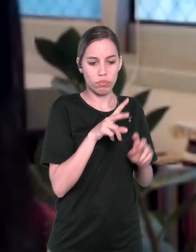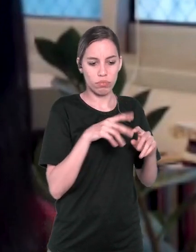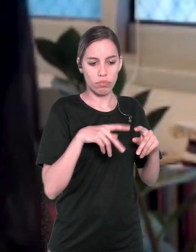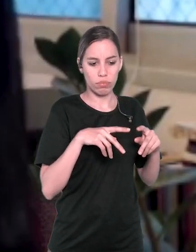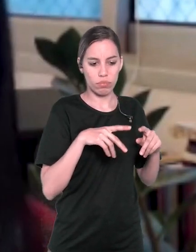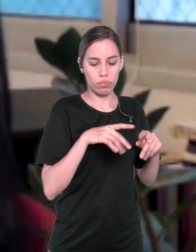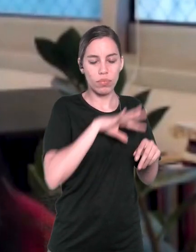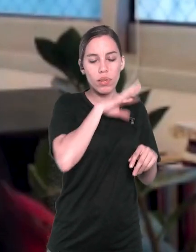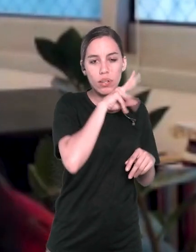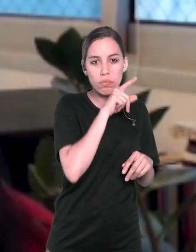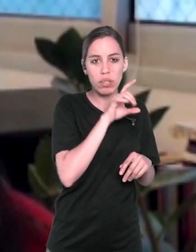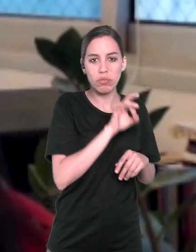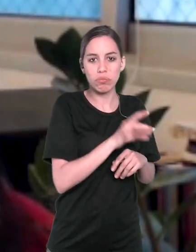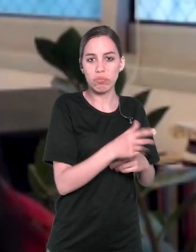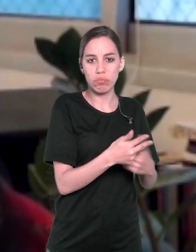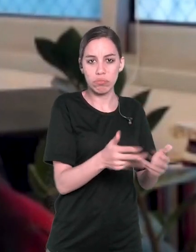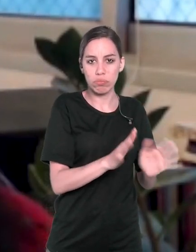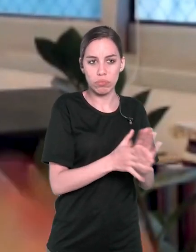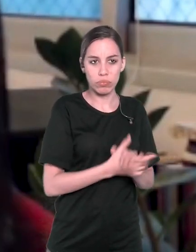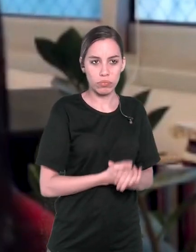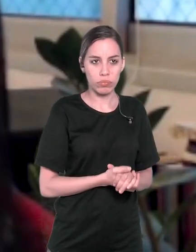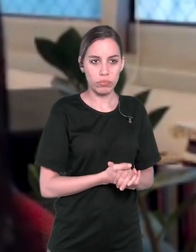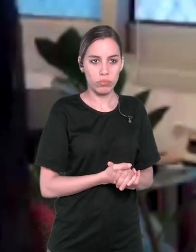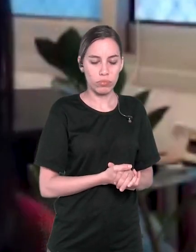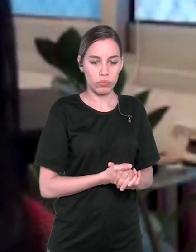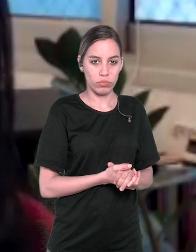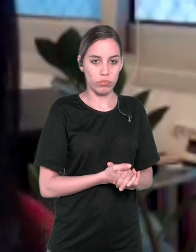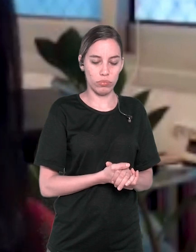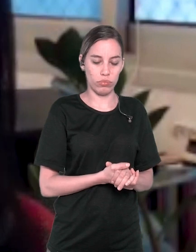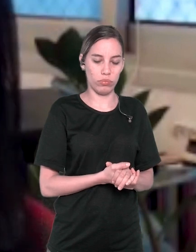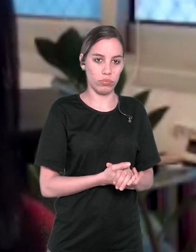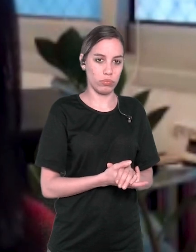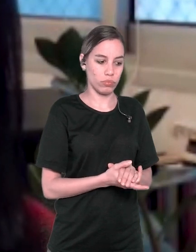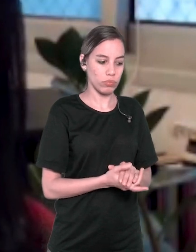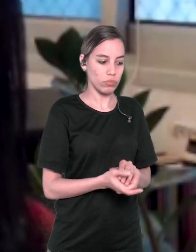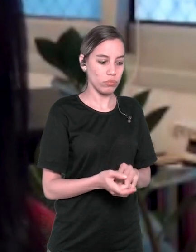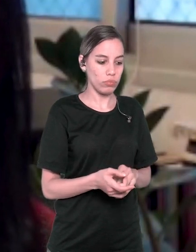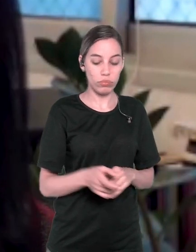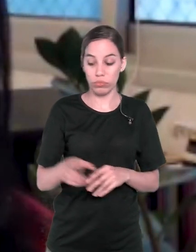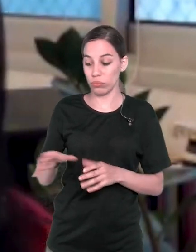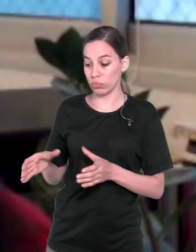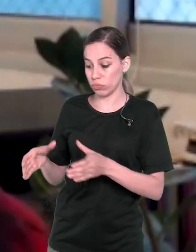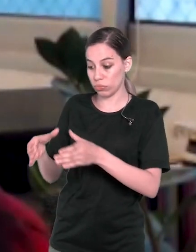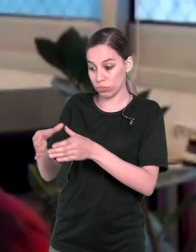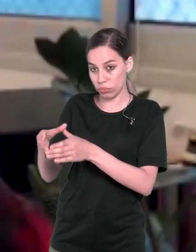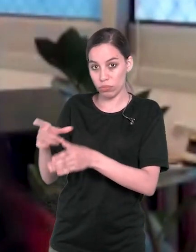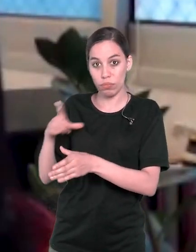os próprios humanos, né, têm nos não humanos